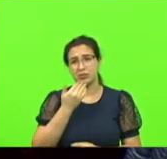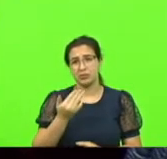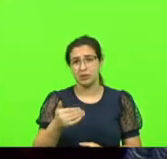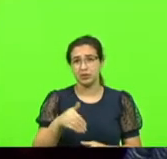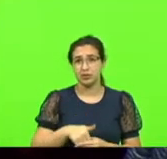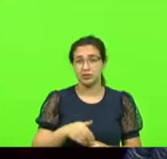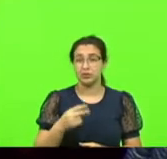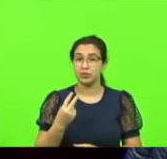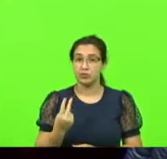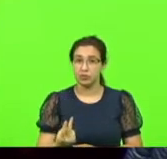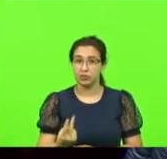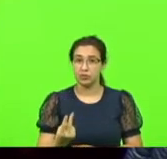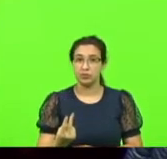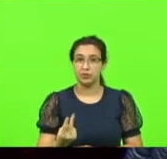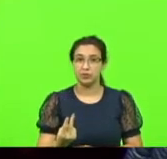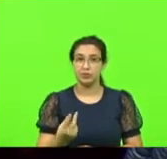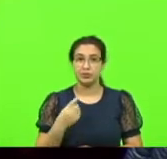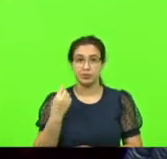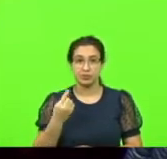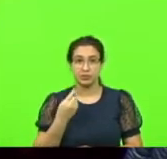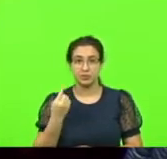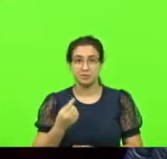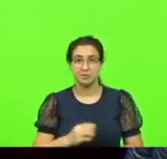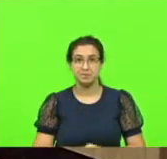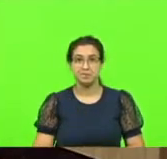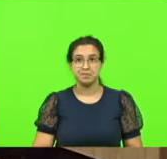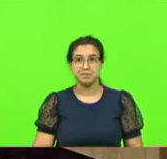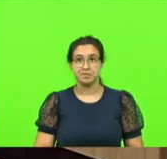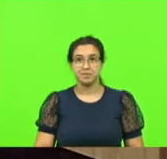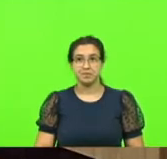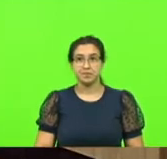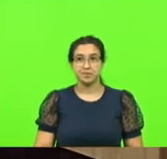2 aos senhores deputados. Pela ordem, senhor presidente.